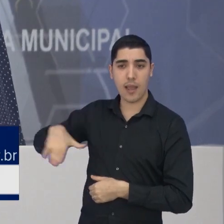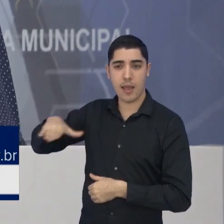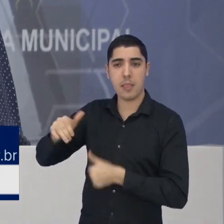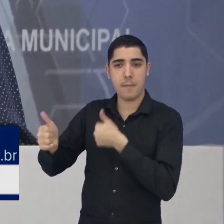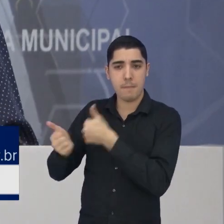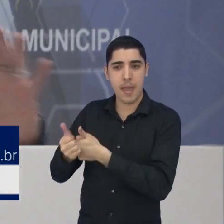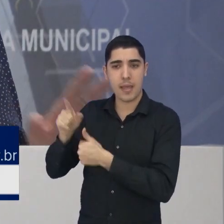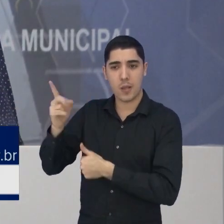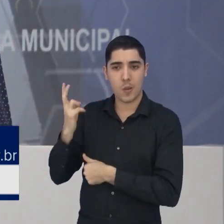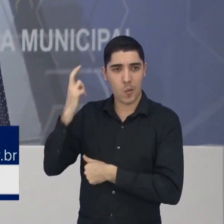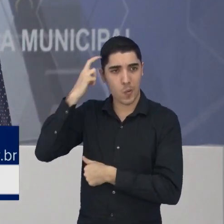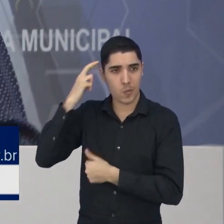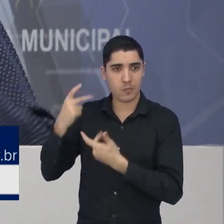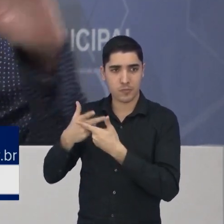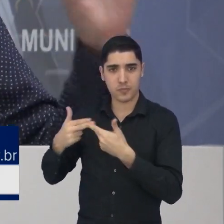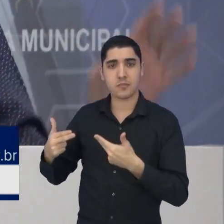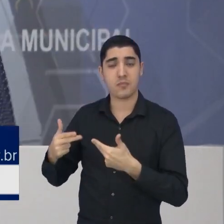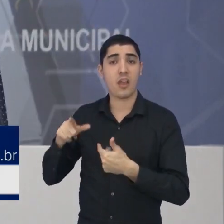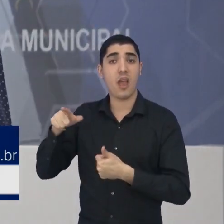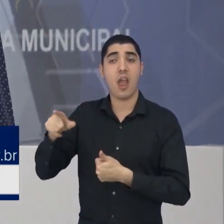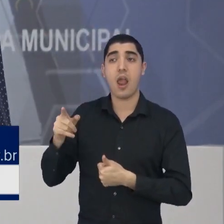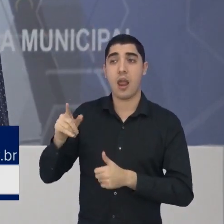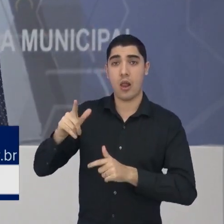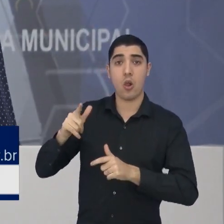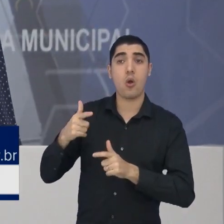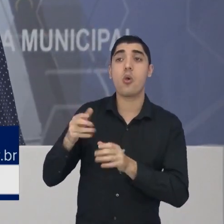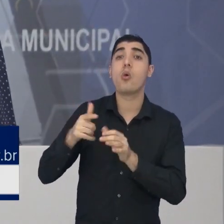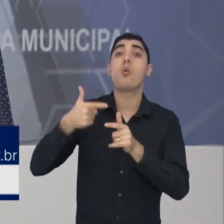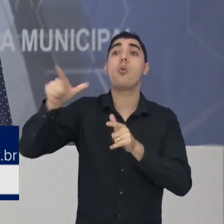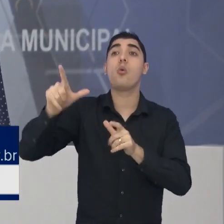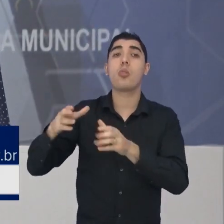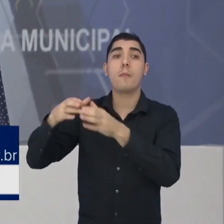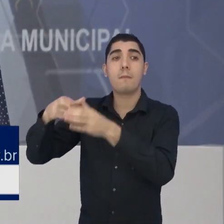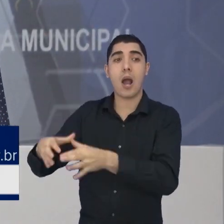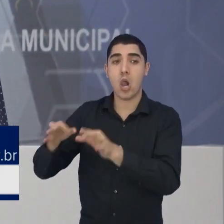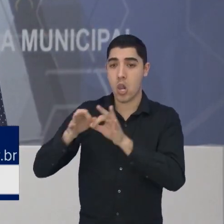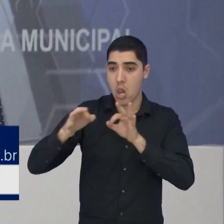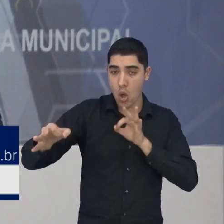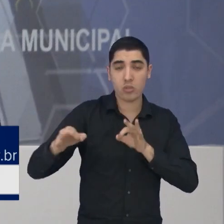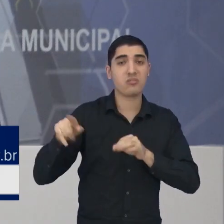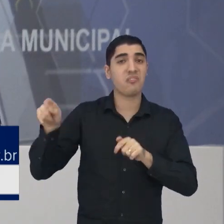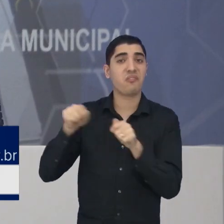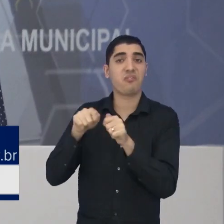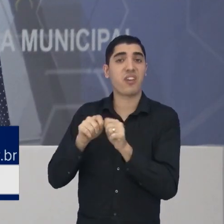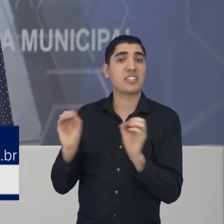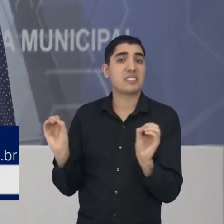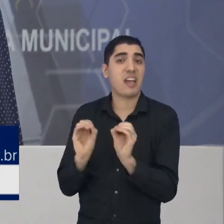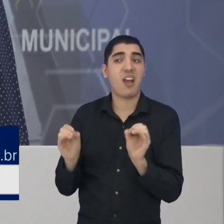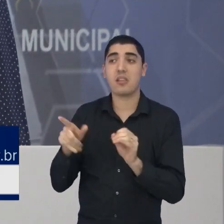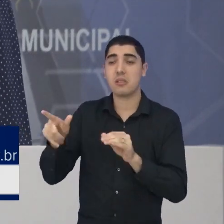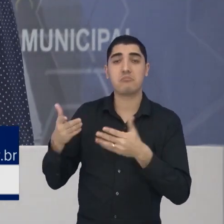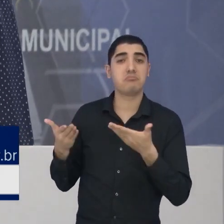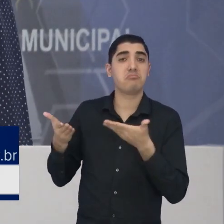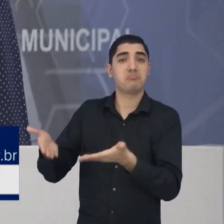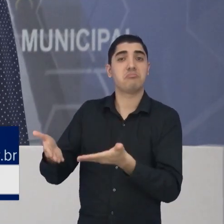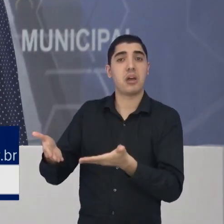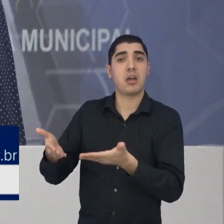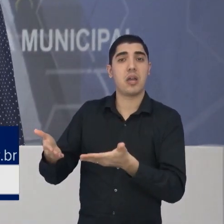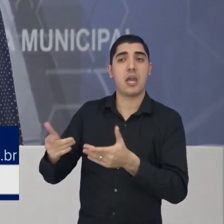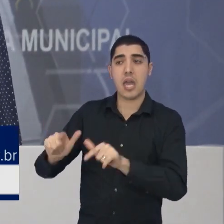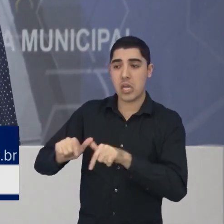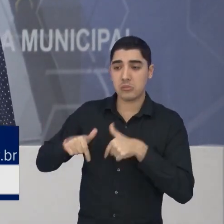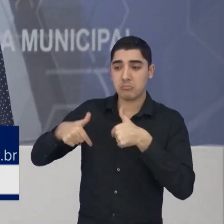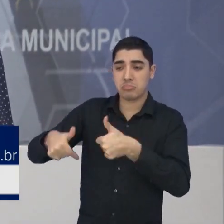culturais, não renova nada, na periferia não vai atividade nenhuma, não